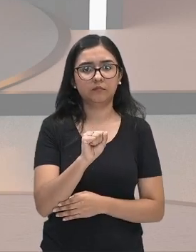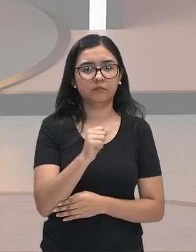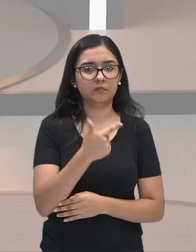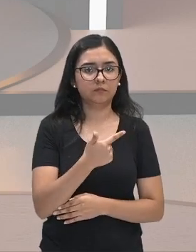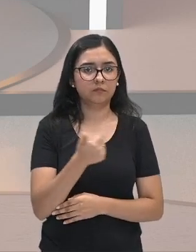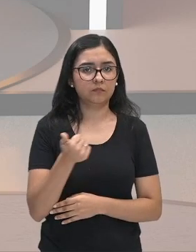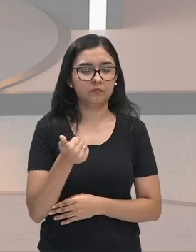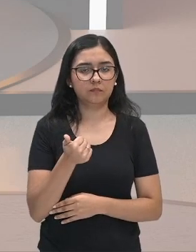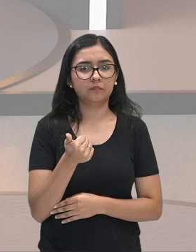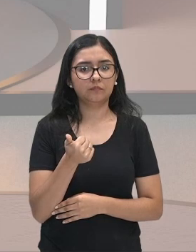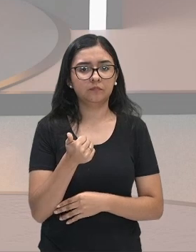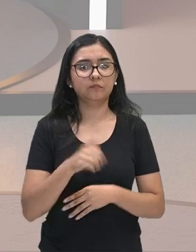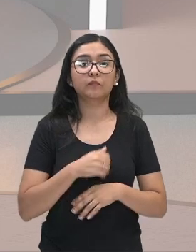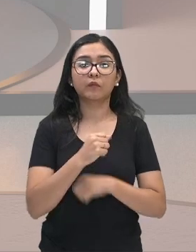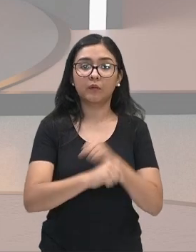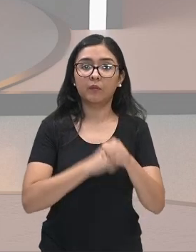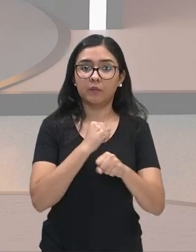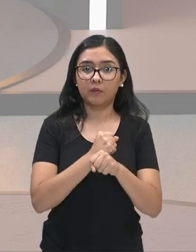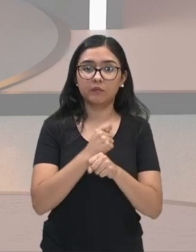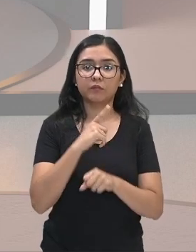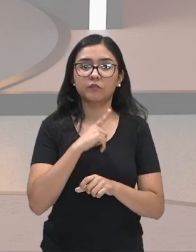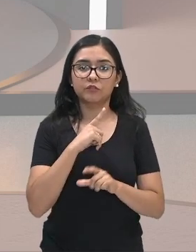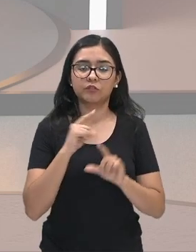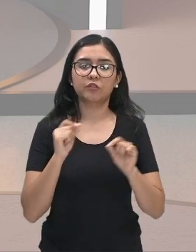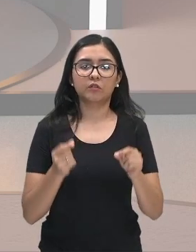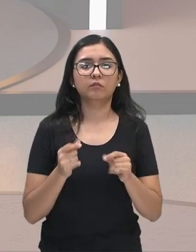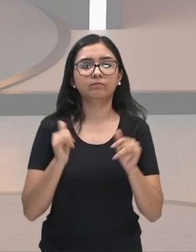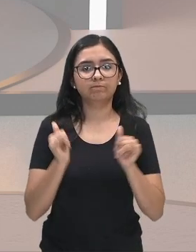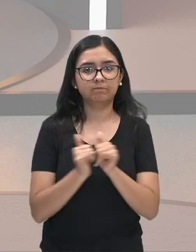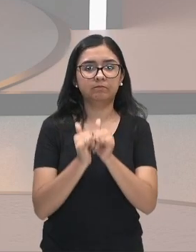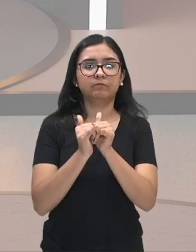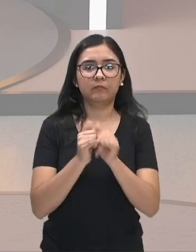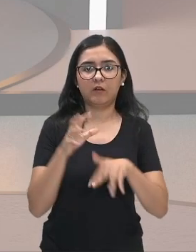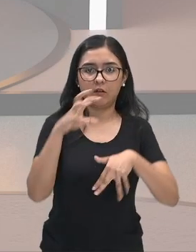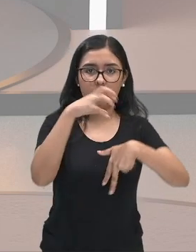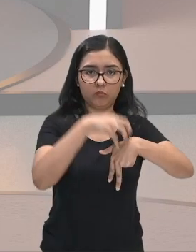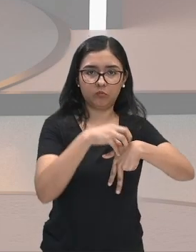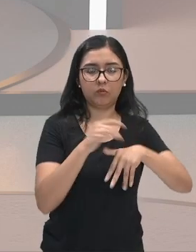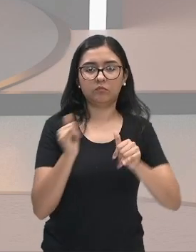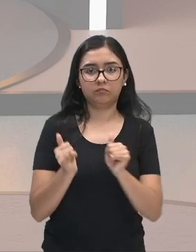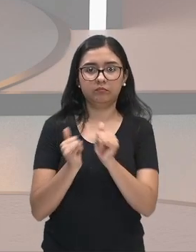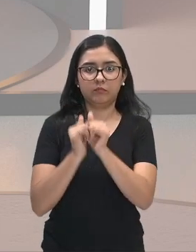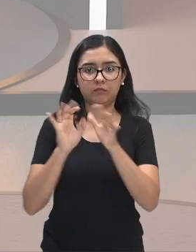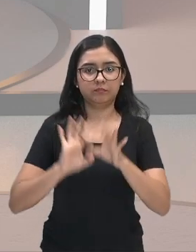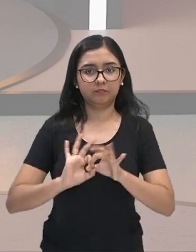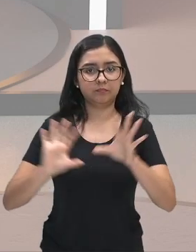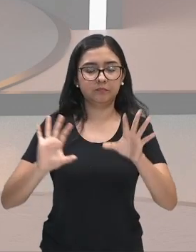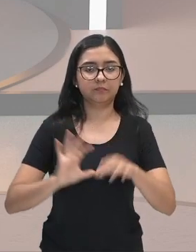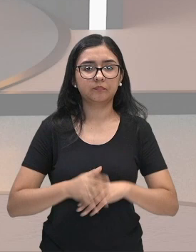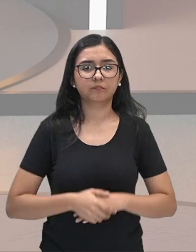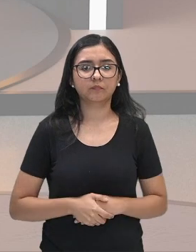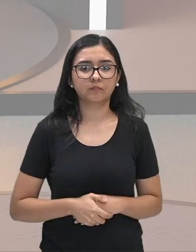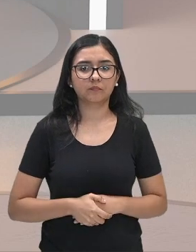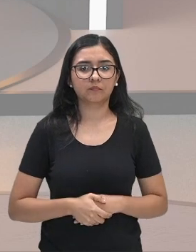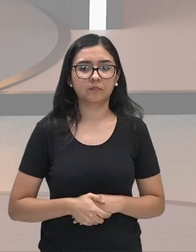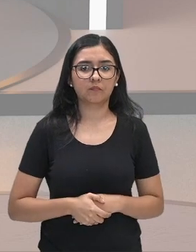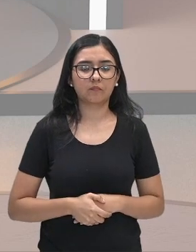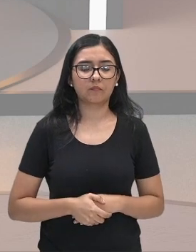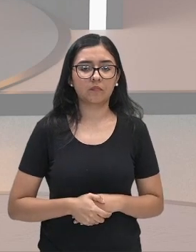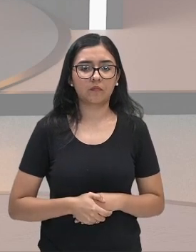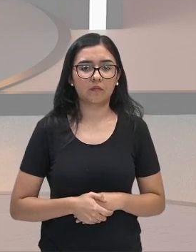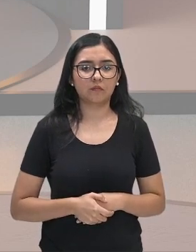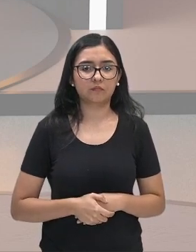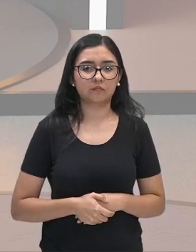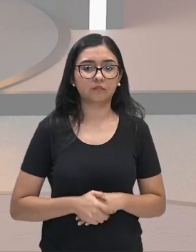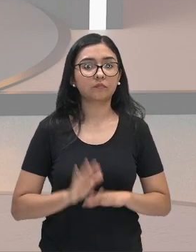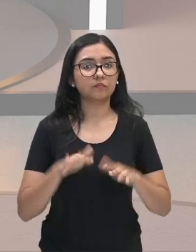1821, ano em que receberam o perdão real. Muito bem. Vejam lá. Então,